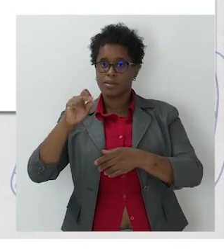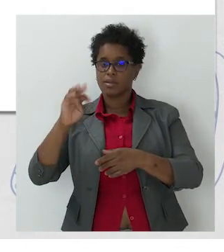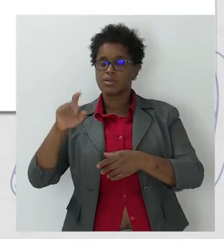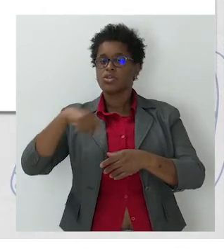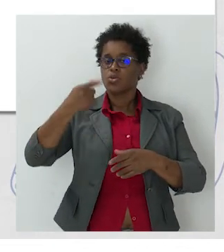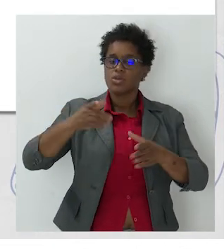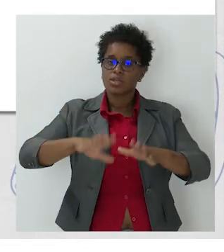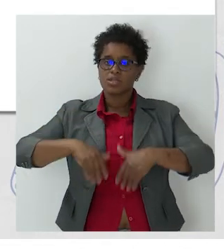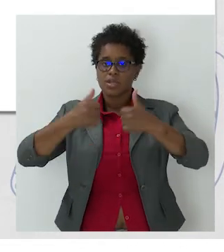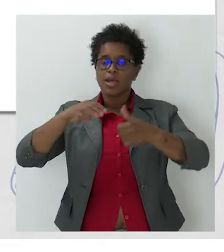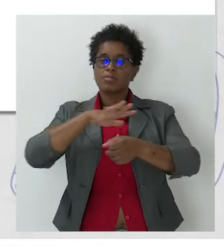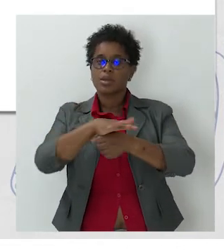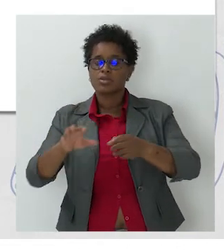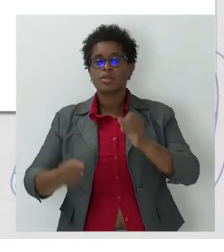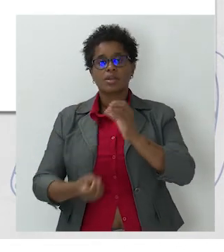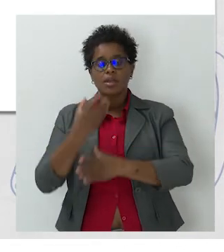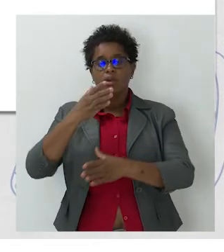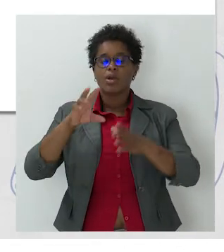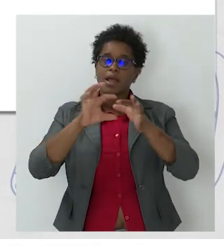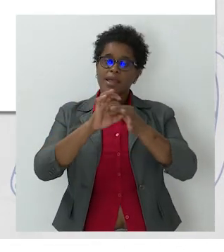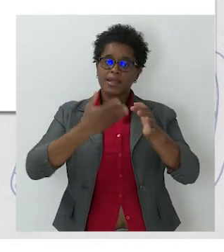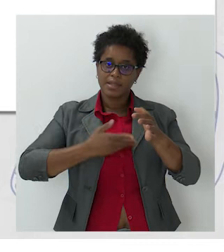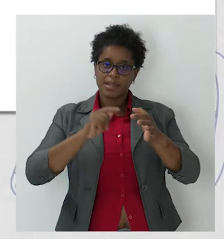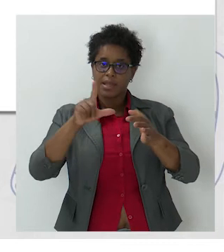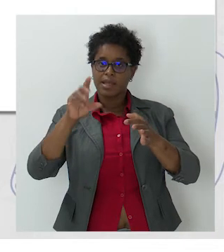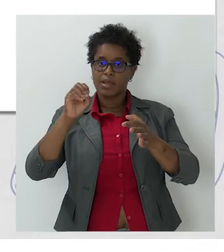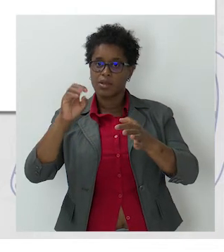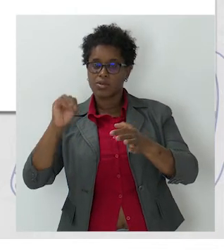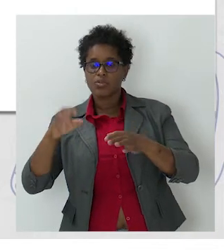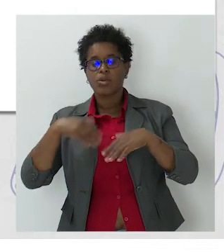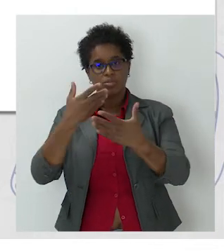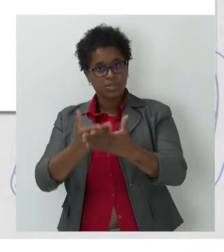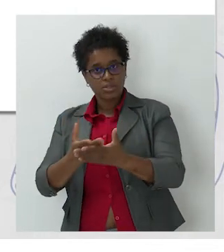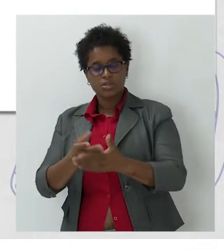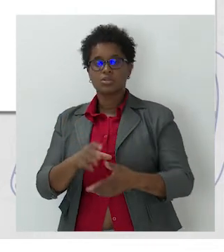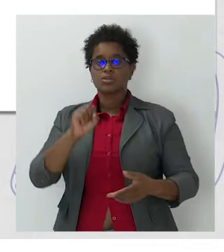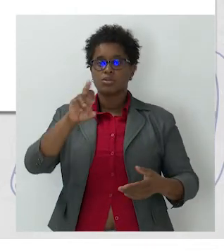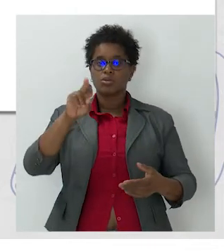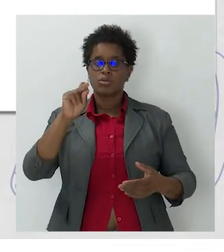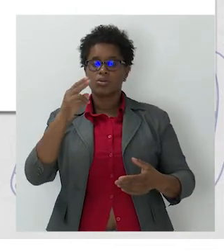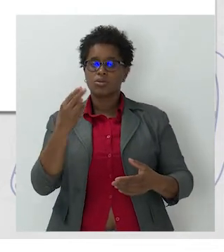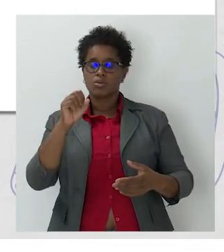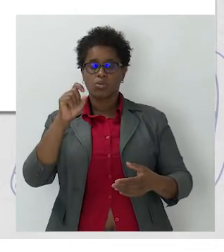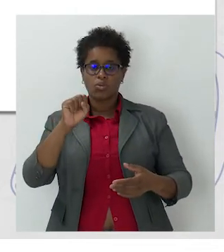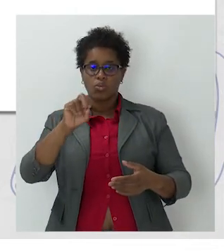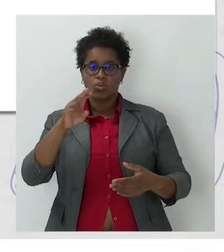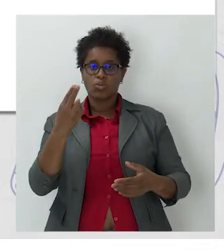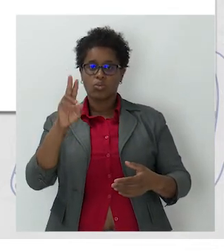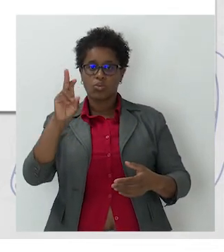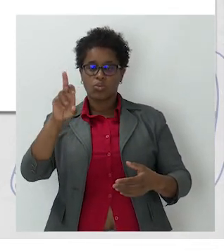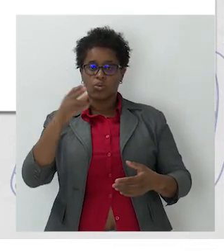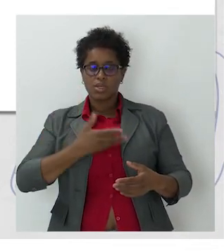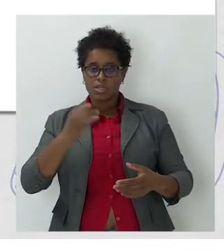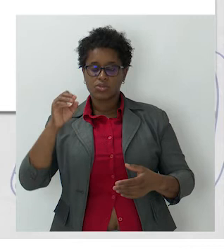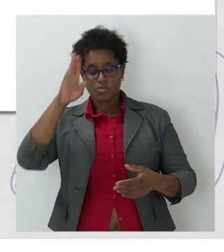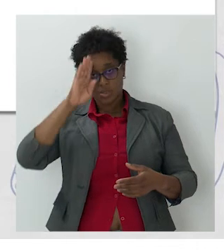marítimas fundaram a Liga de Delos. Foram estabelecidas guarnições militares e feitorias